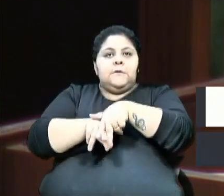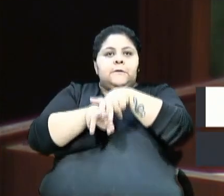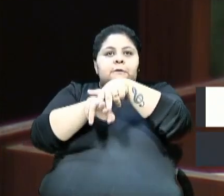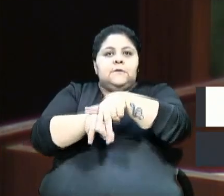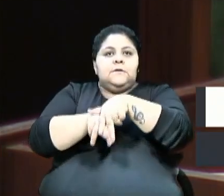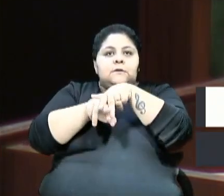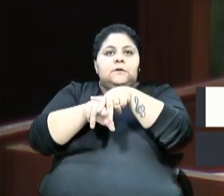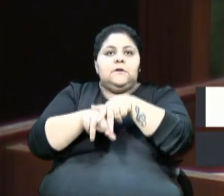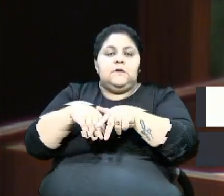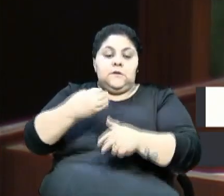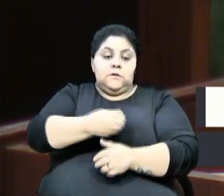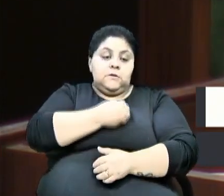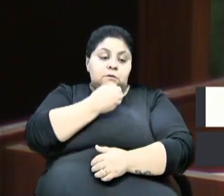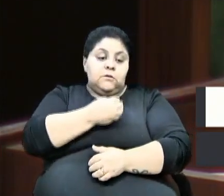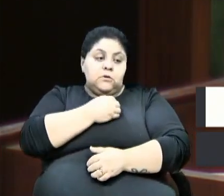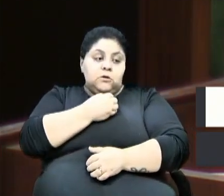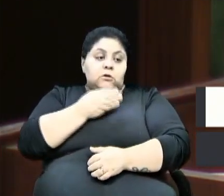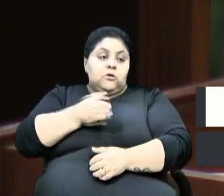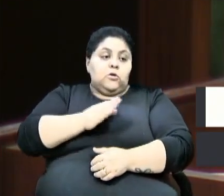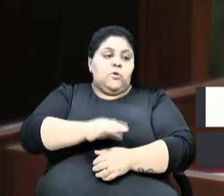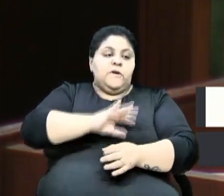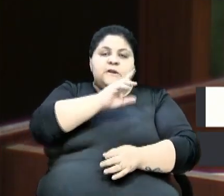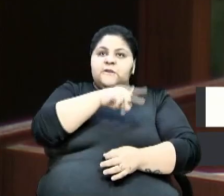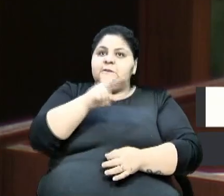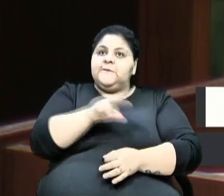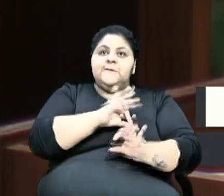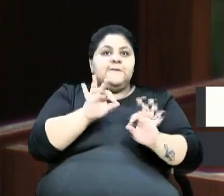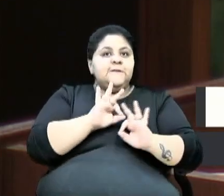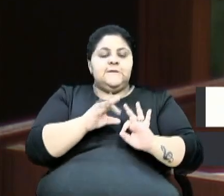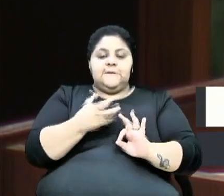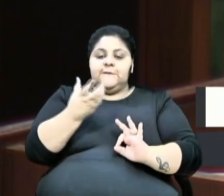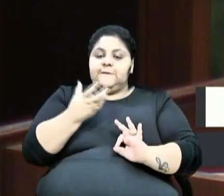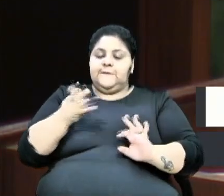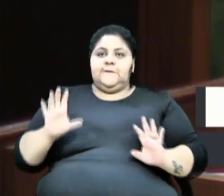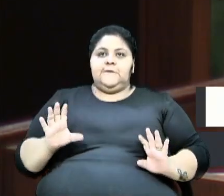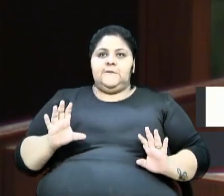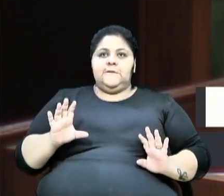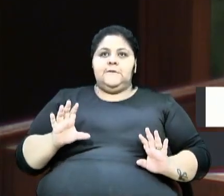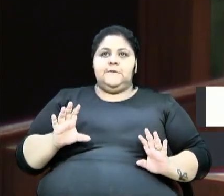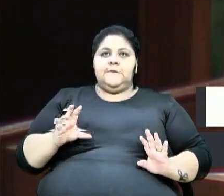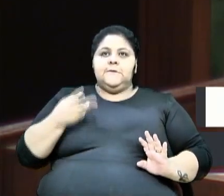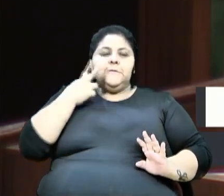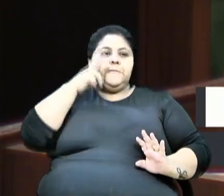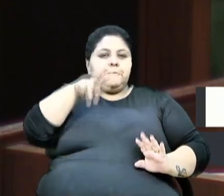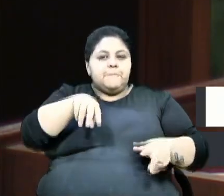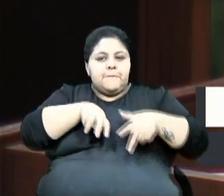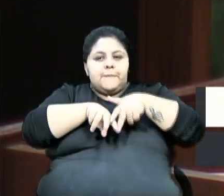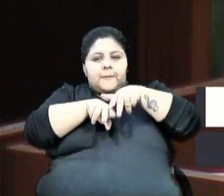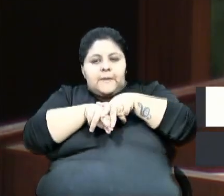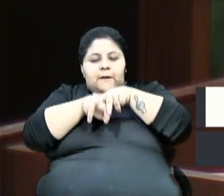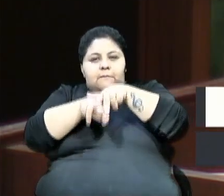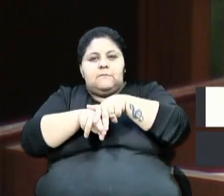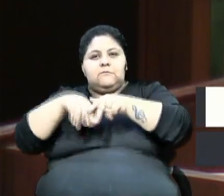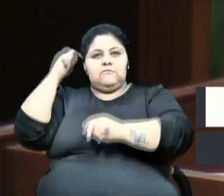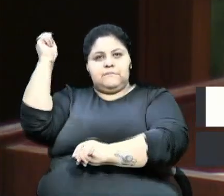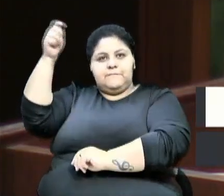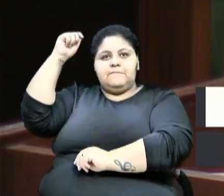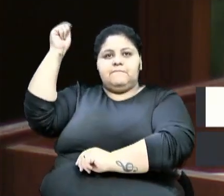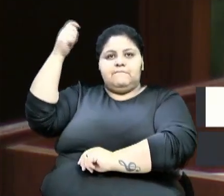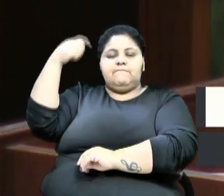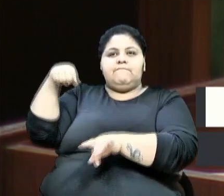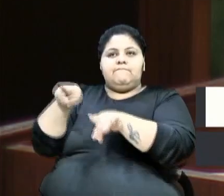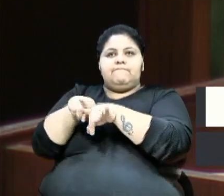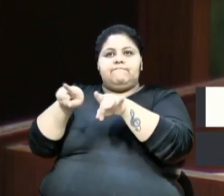quando ninguém se importou por eles ou seu destino. Fiscalizamos rodeios e coibimos os maus tratos. Entramos na justiça e